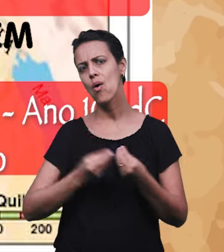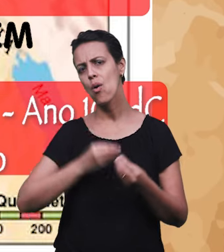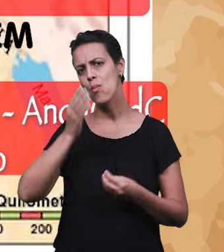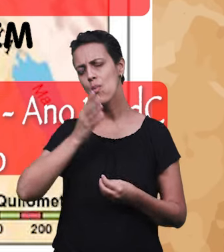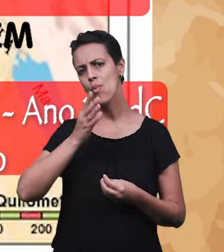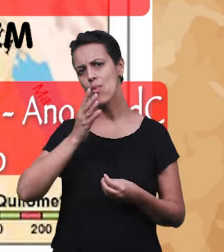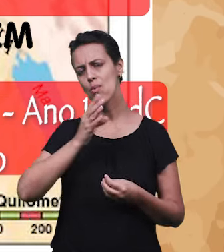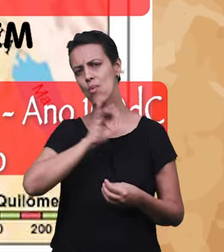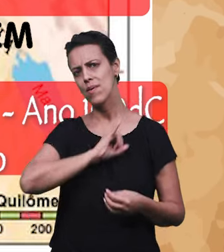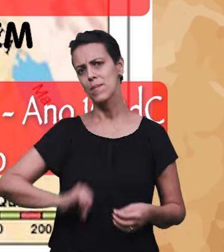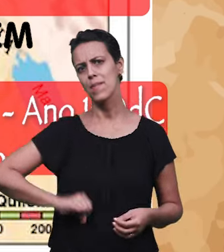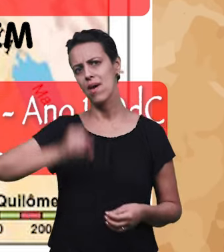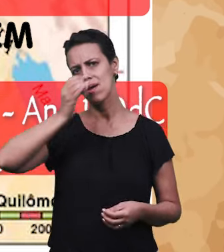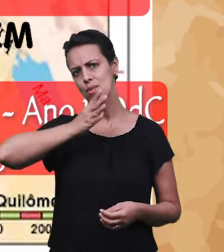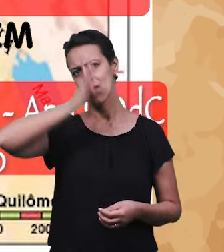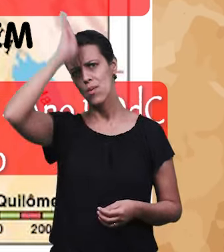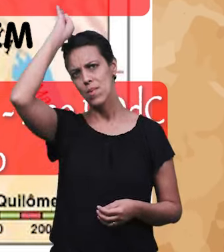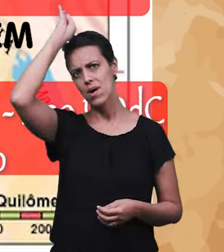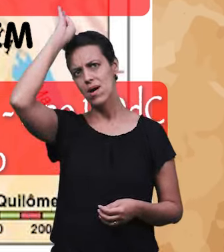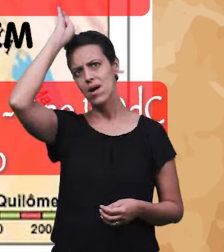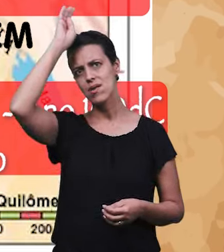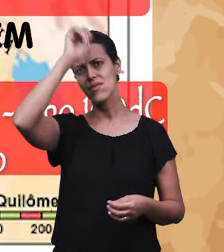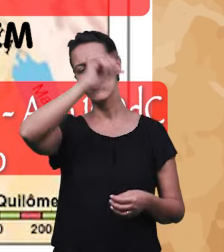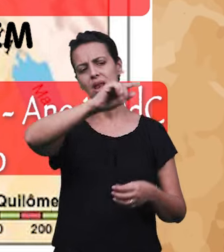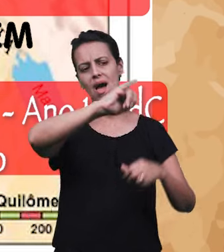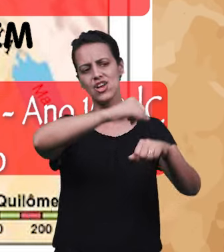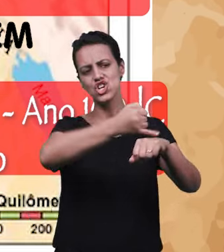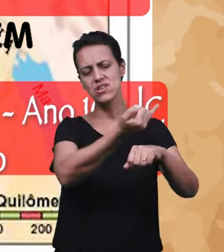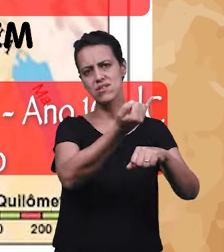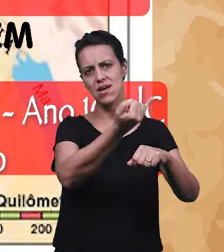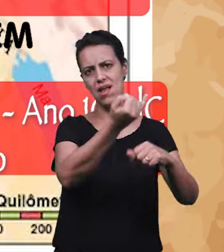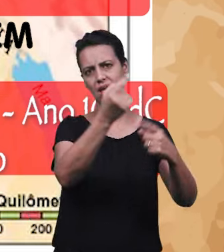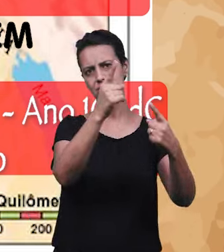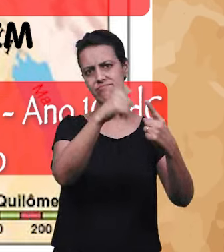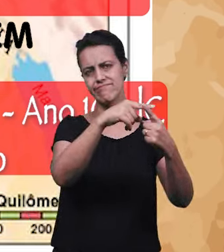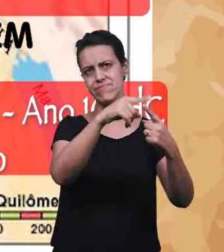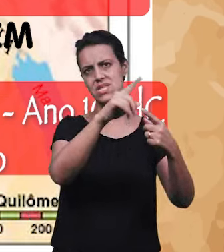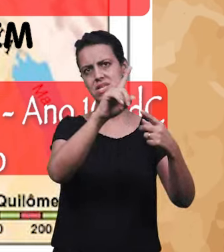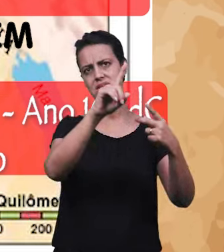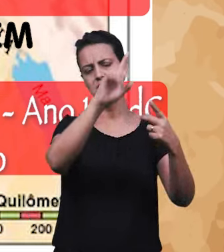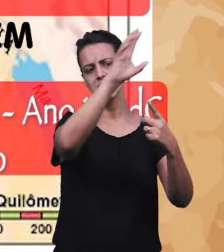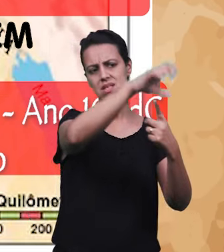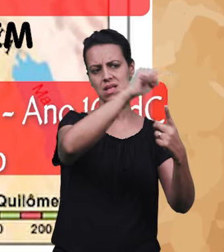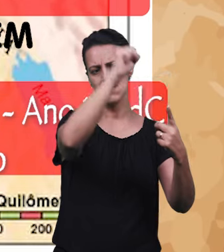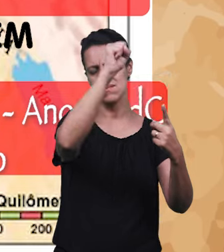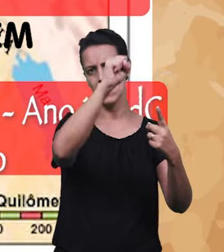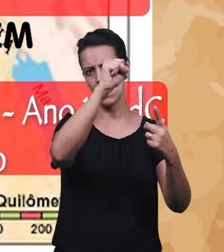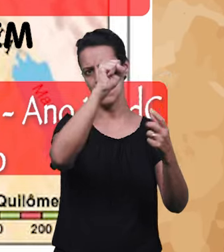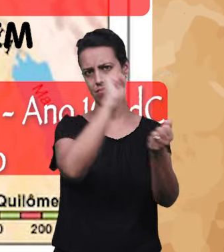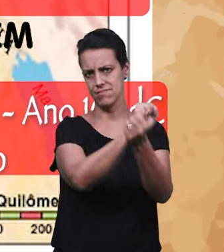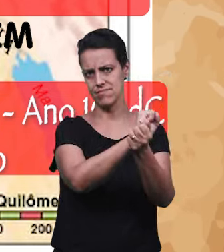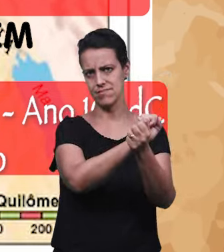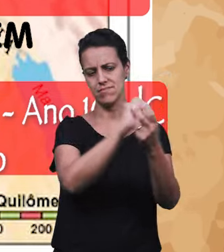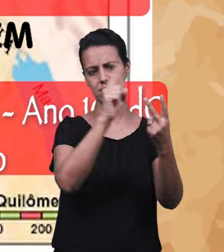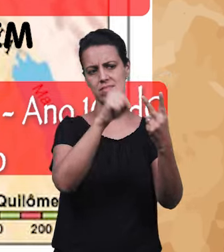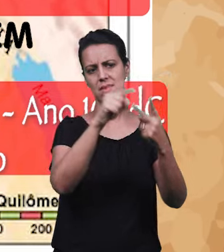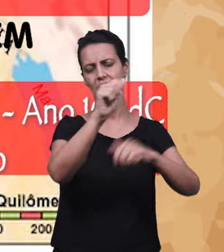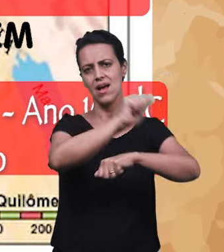foi lá em Jerusalém, né? Ele pegou lá o Simeão. Lá